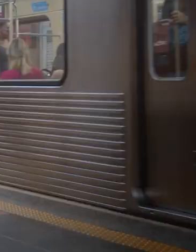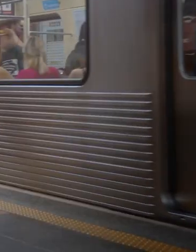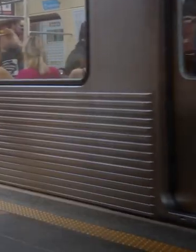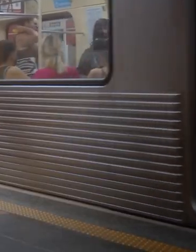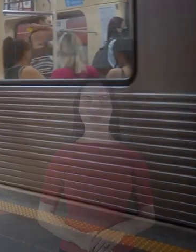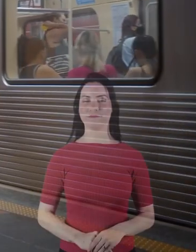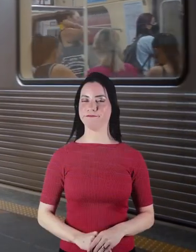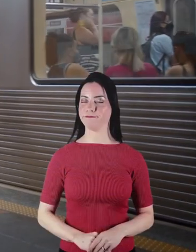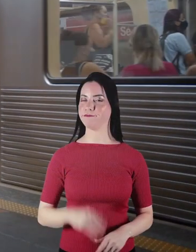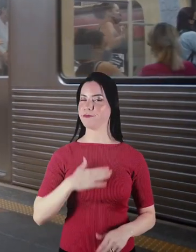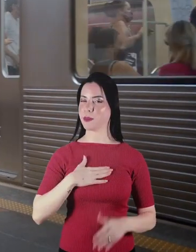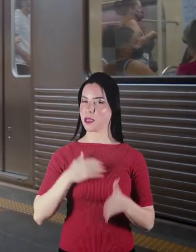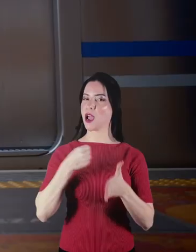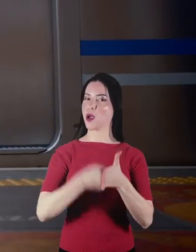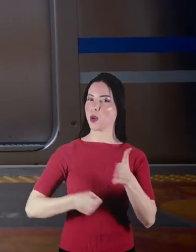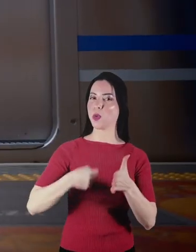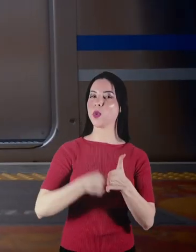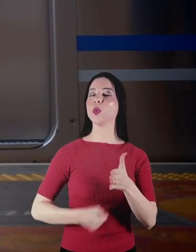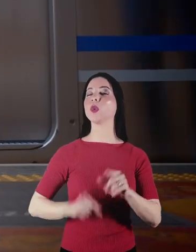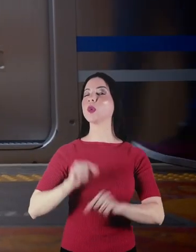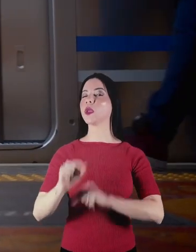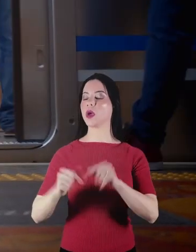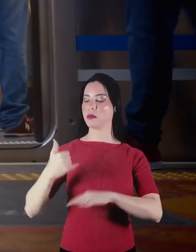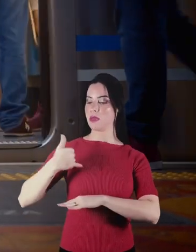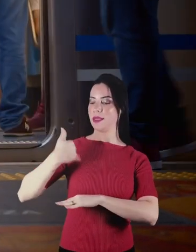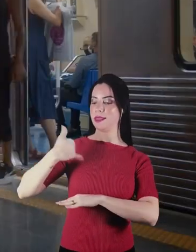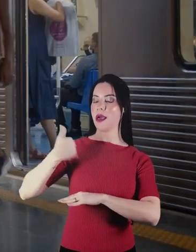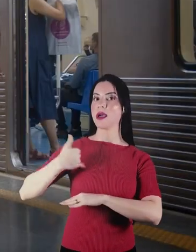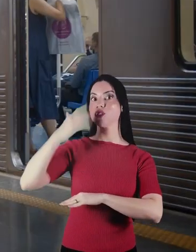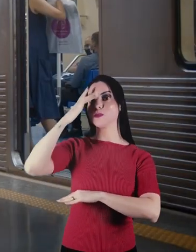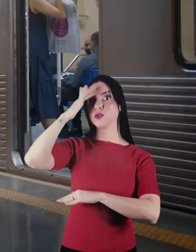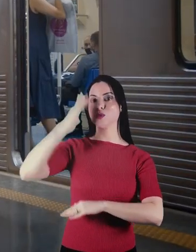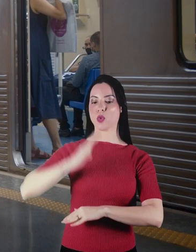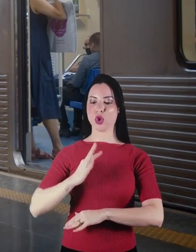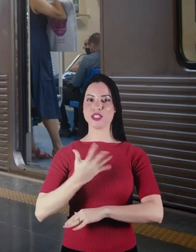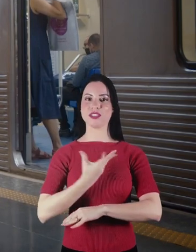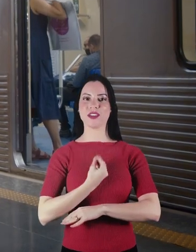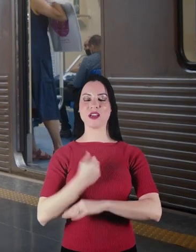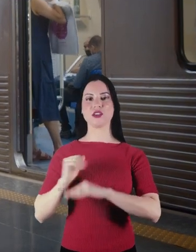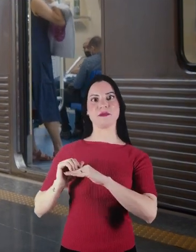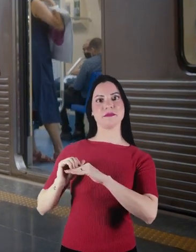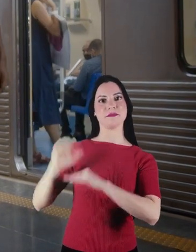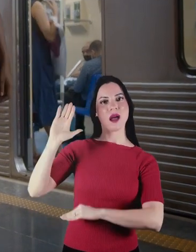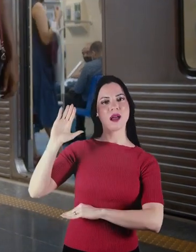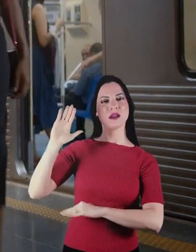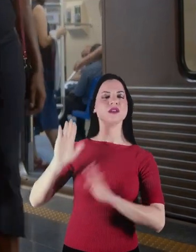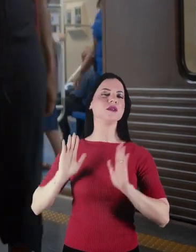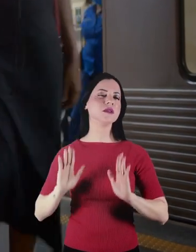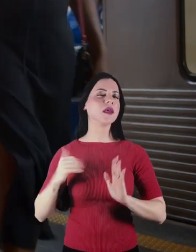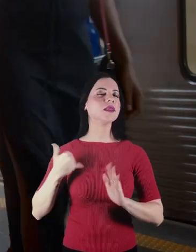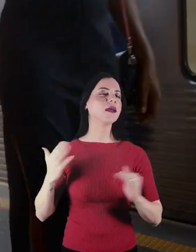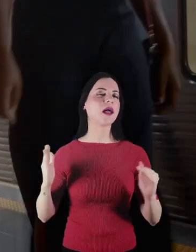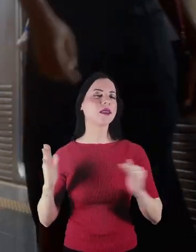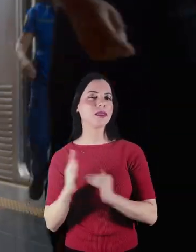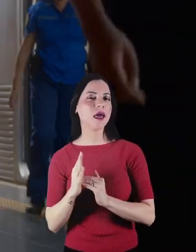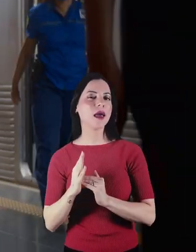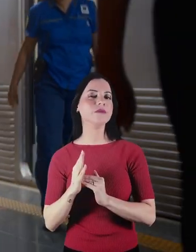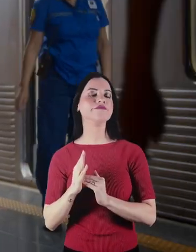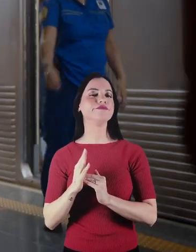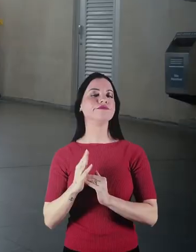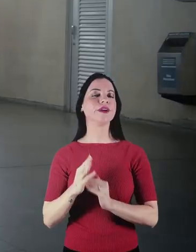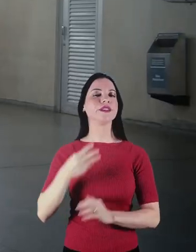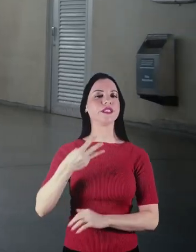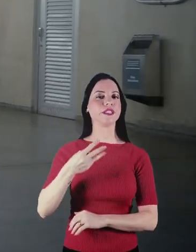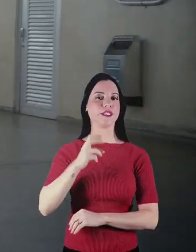Minha luta é pelo aumento da expectativa de vida das pessoas trans, que tem uma expectativa de vida de